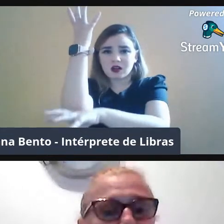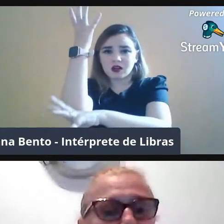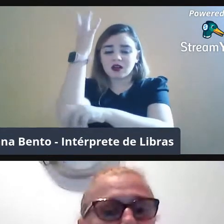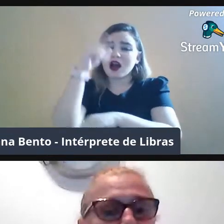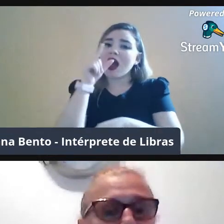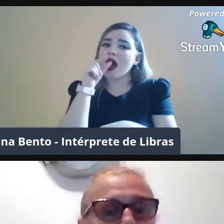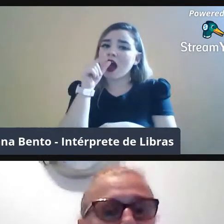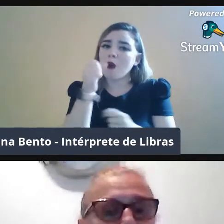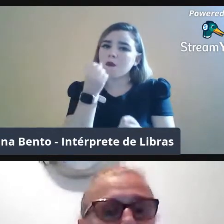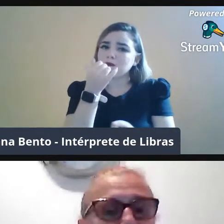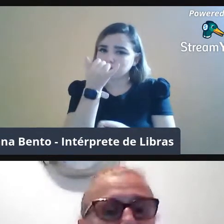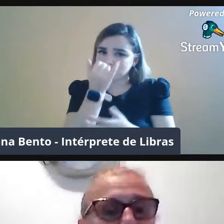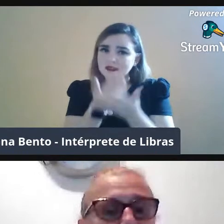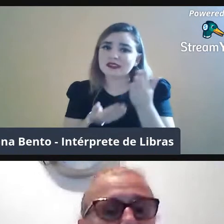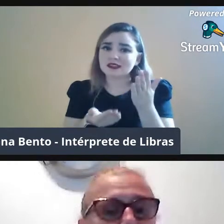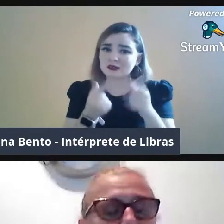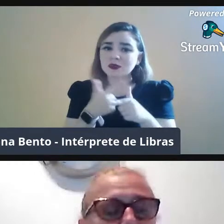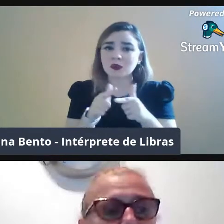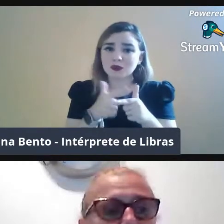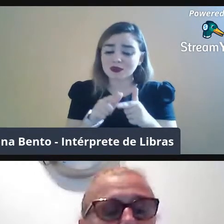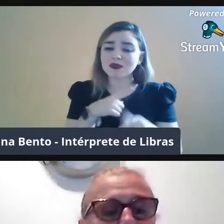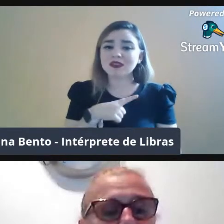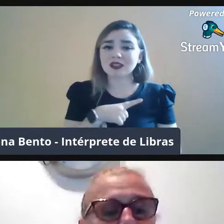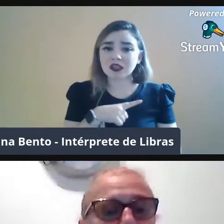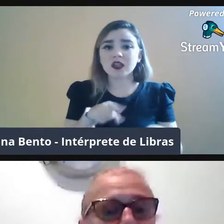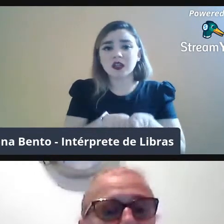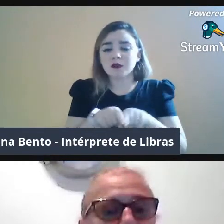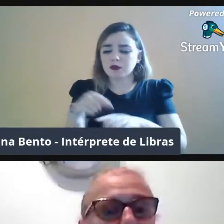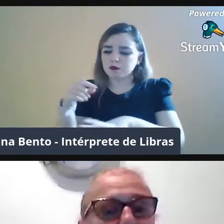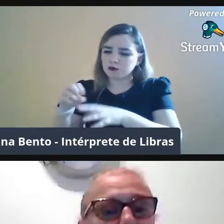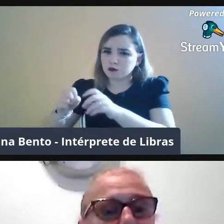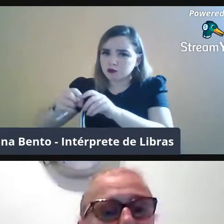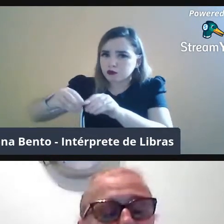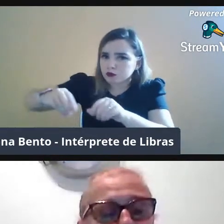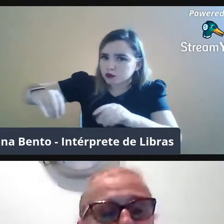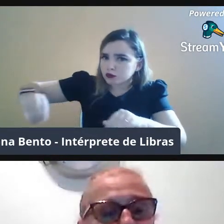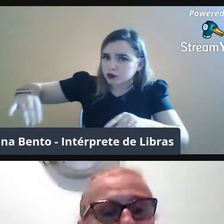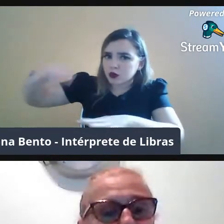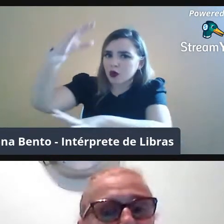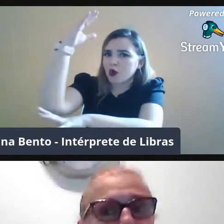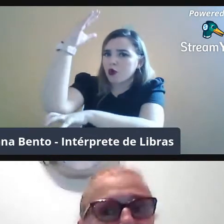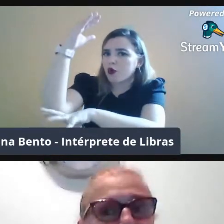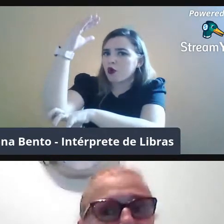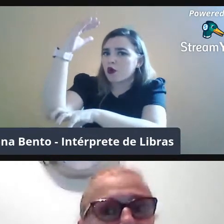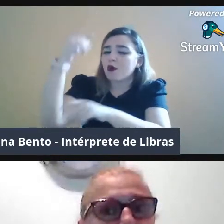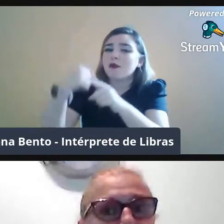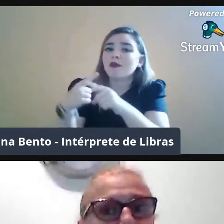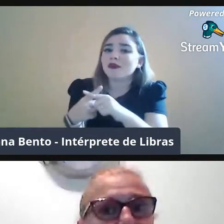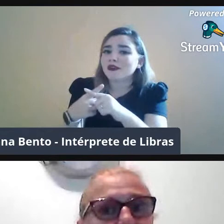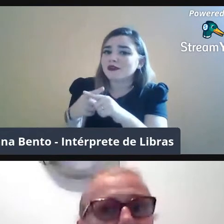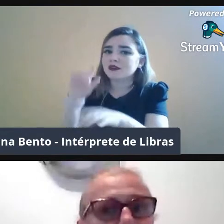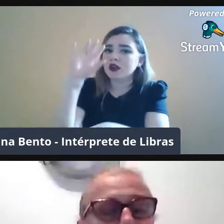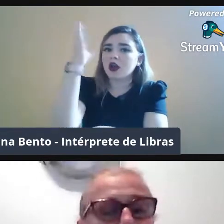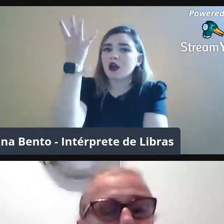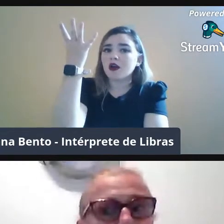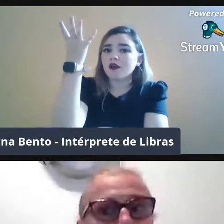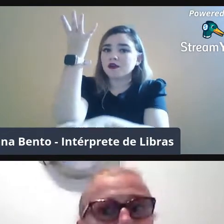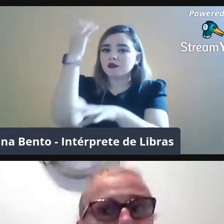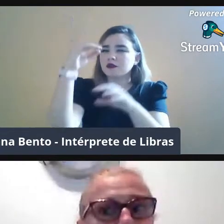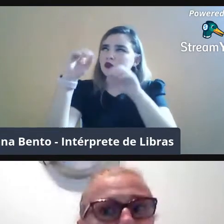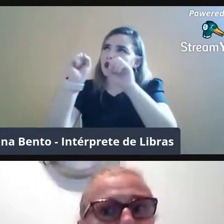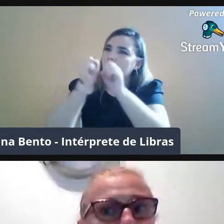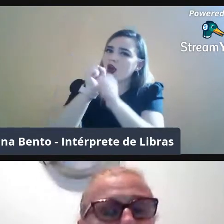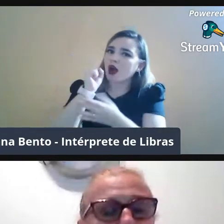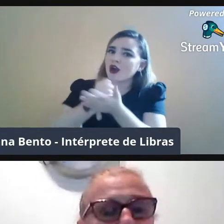absurdo, você tem um prejuízo para o solo também absurdo. Por quê? Porque a árvore funcionava como um guarda-chuva